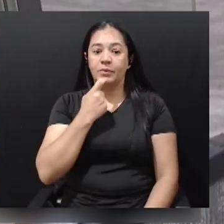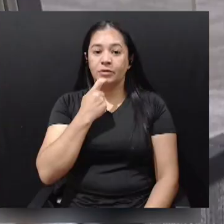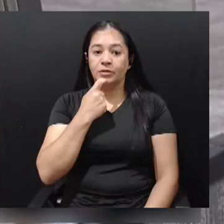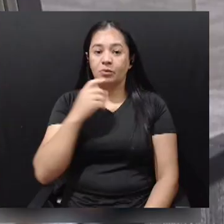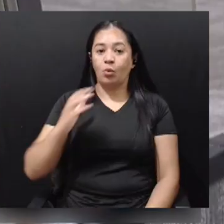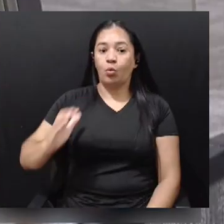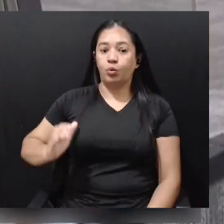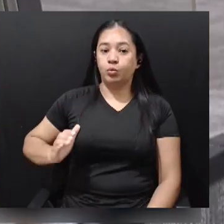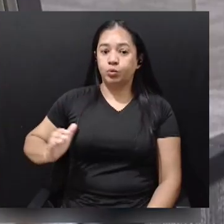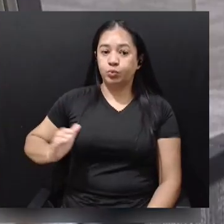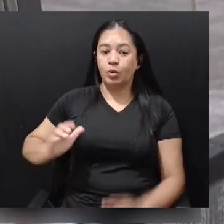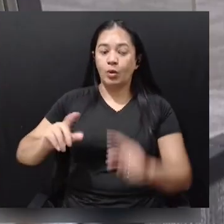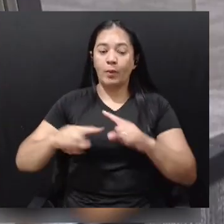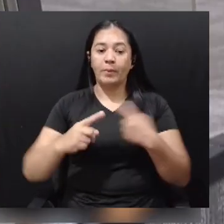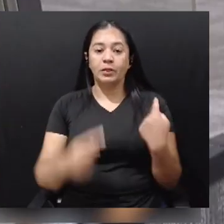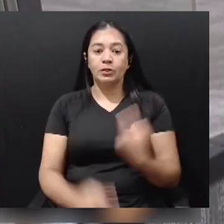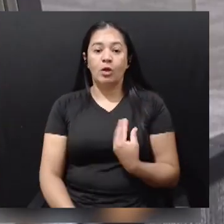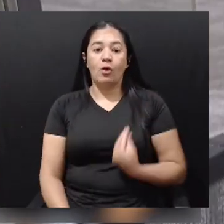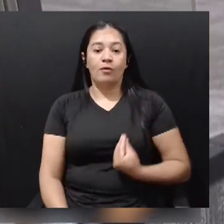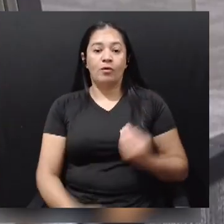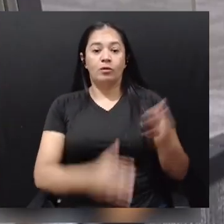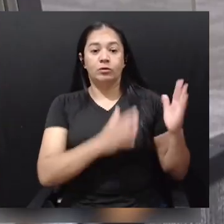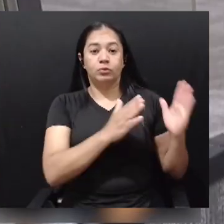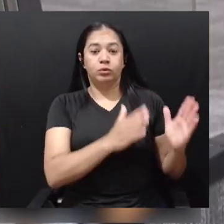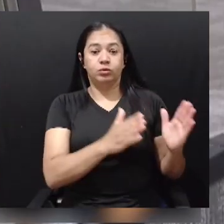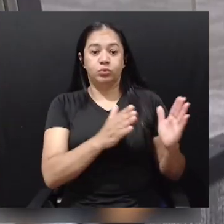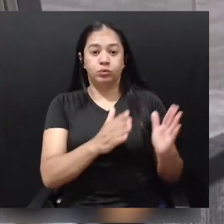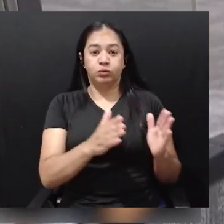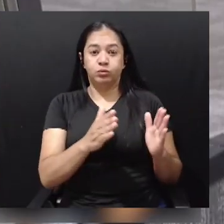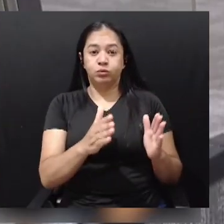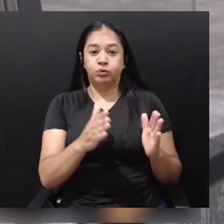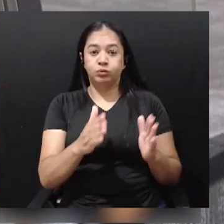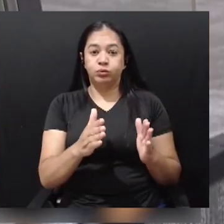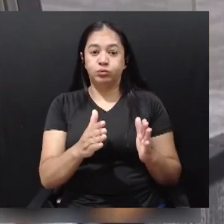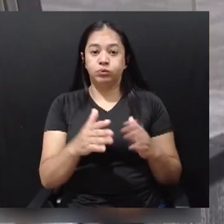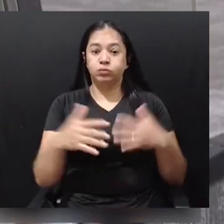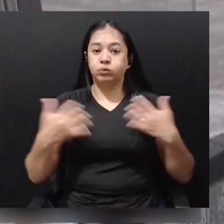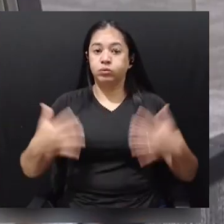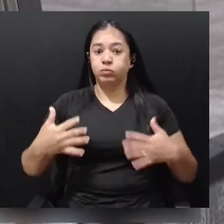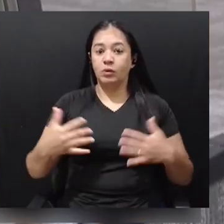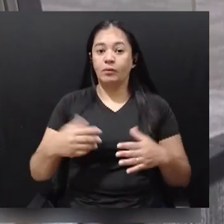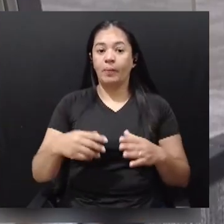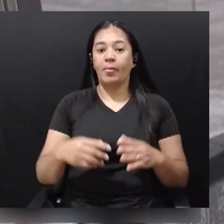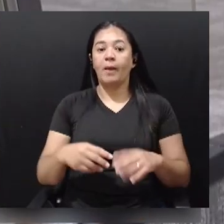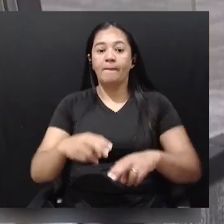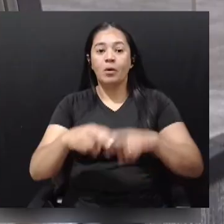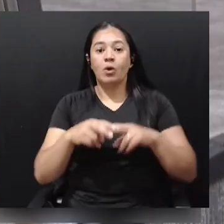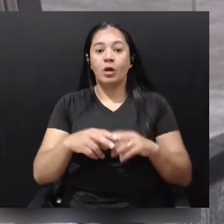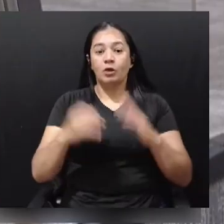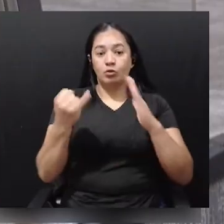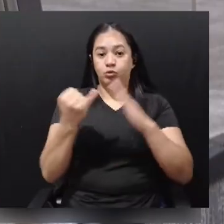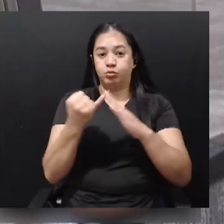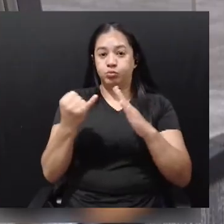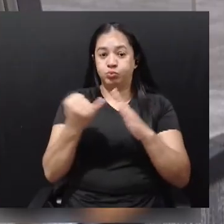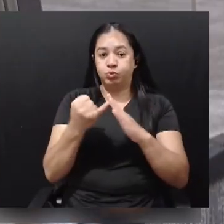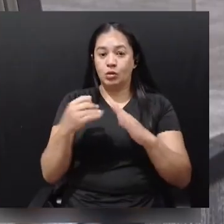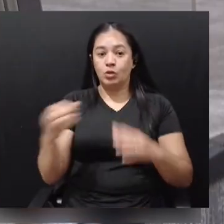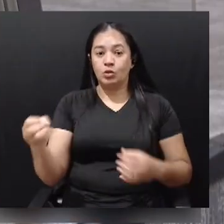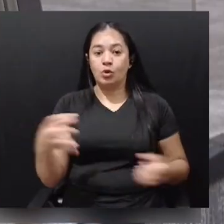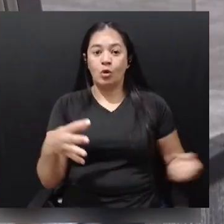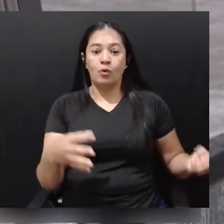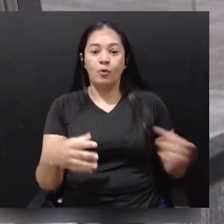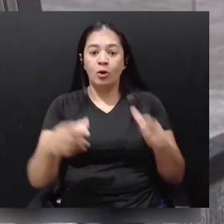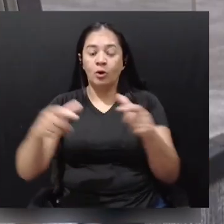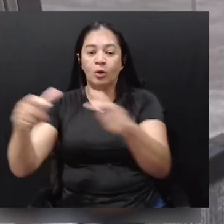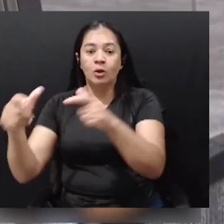gente está vivendo um processo muito intenso de especulação imobiliária, de novos loteamentos, né,